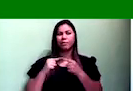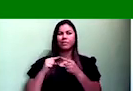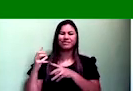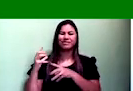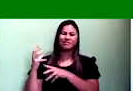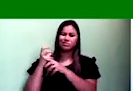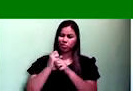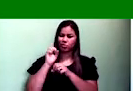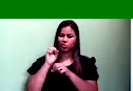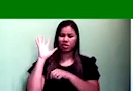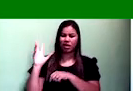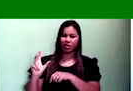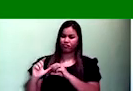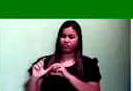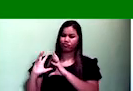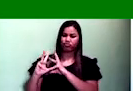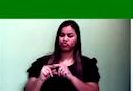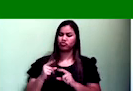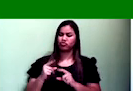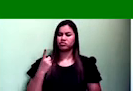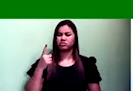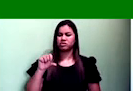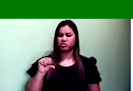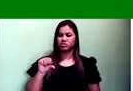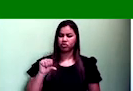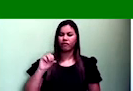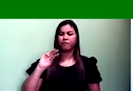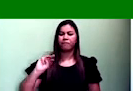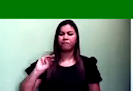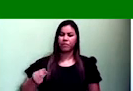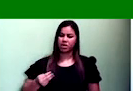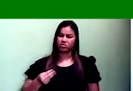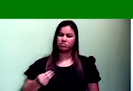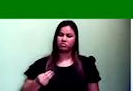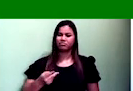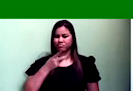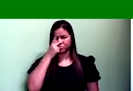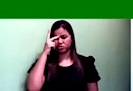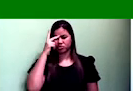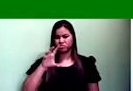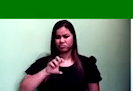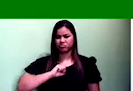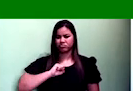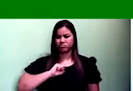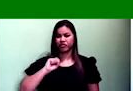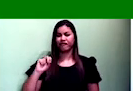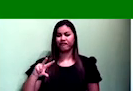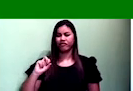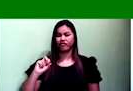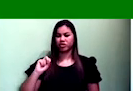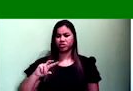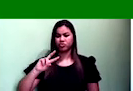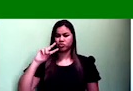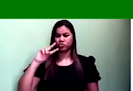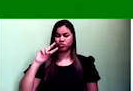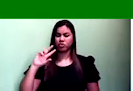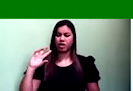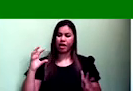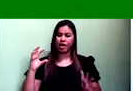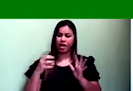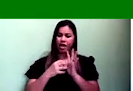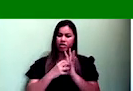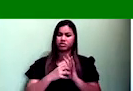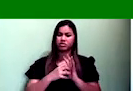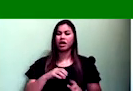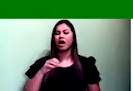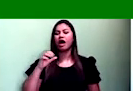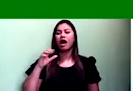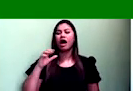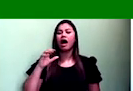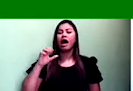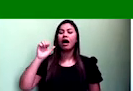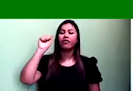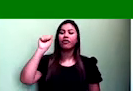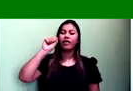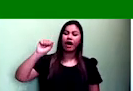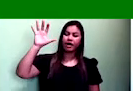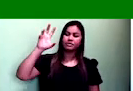milhões de habitantes com o vírus da AIDS. Na Ásia, temos 5 milhões, na América do